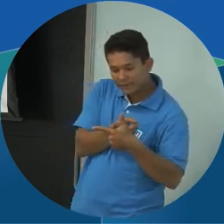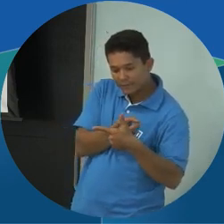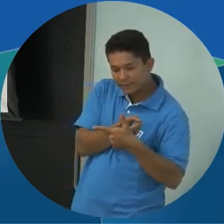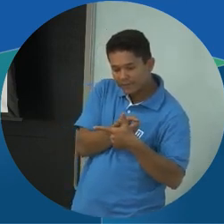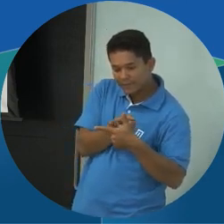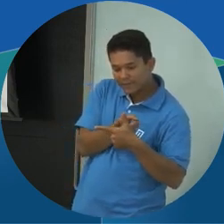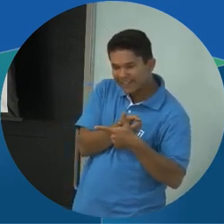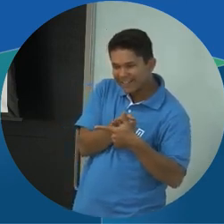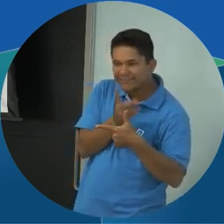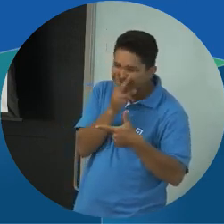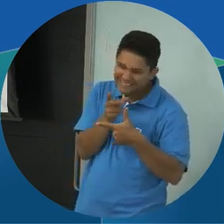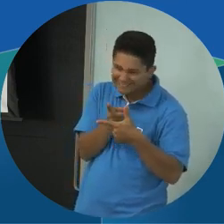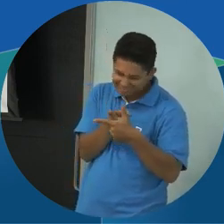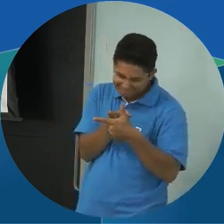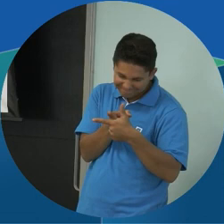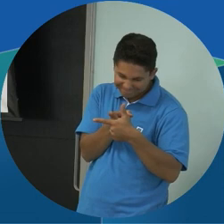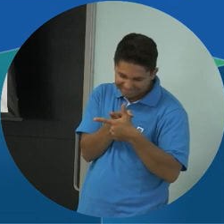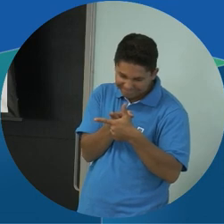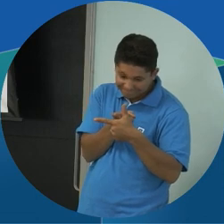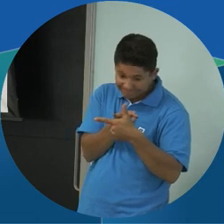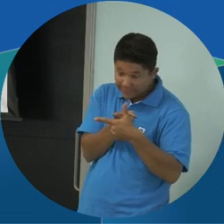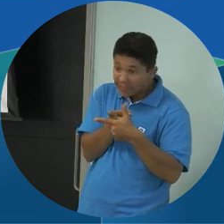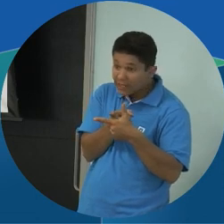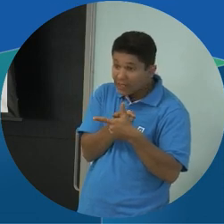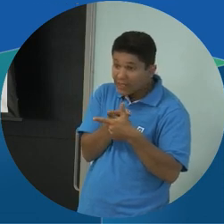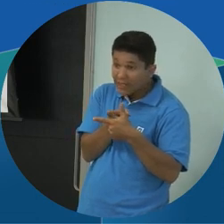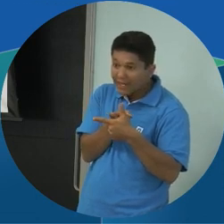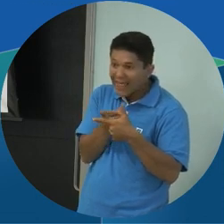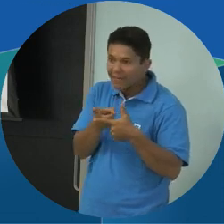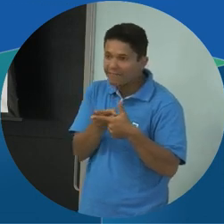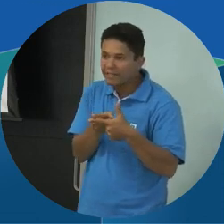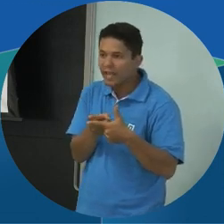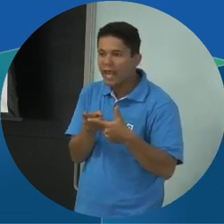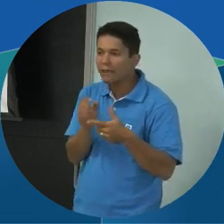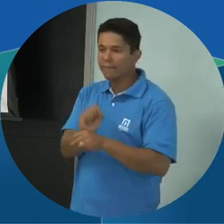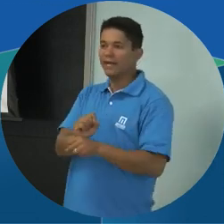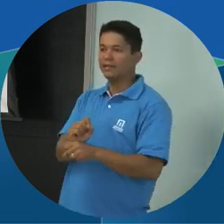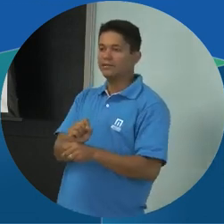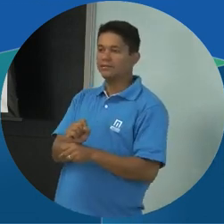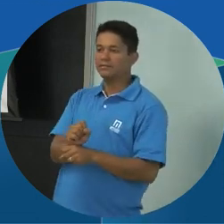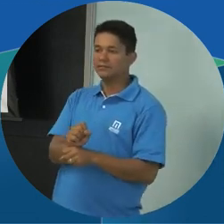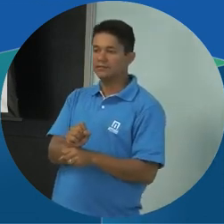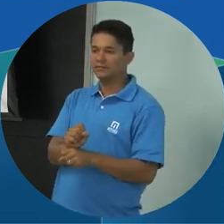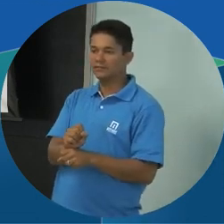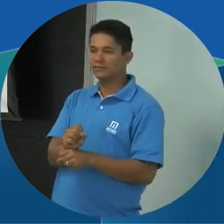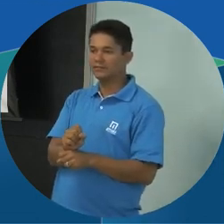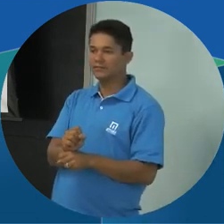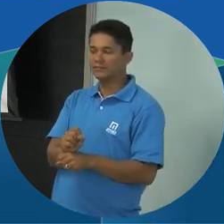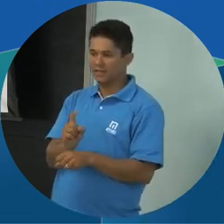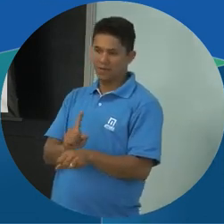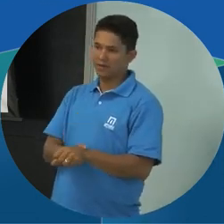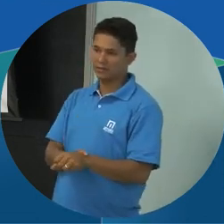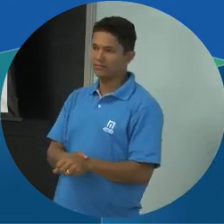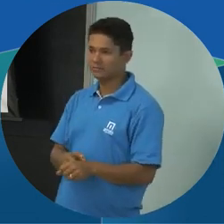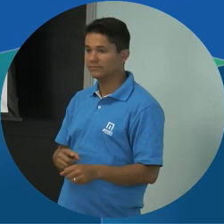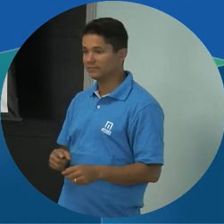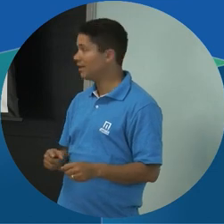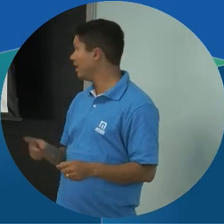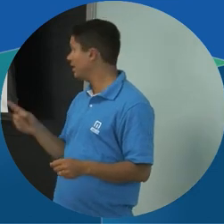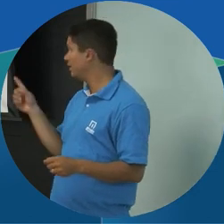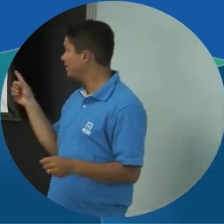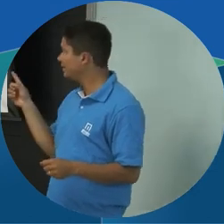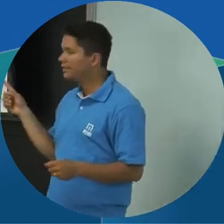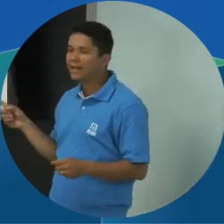você vai dar o stop na bomba, você vai cessar o fluxo de água do equipamento, ou seja, são pistolas muito